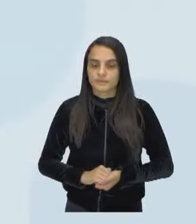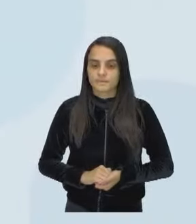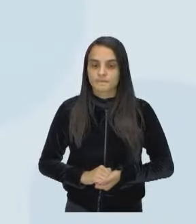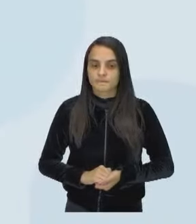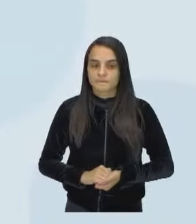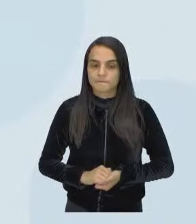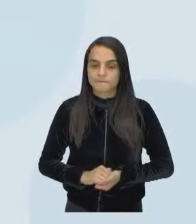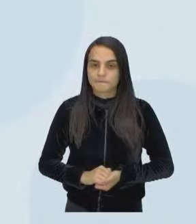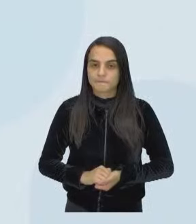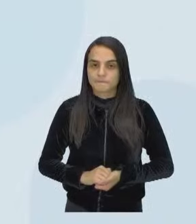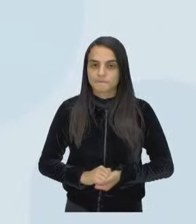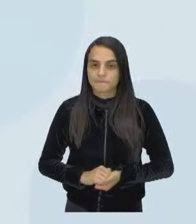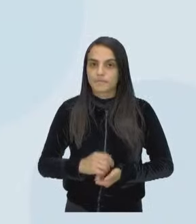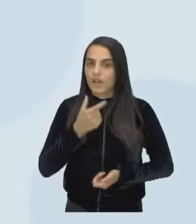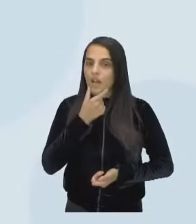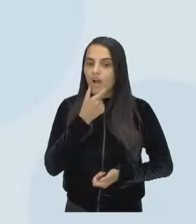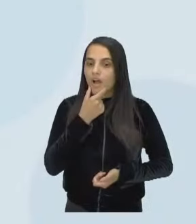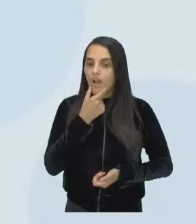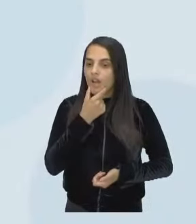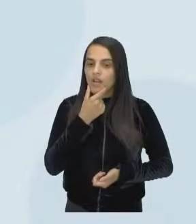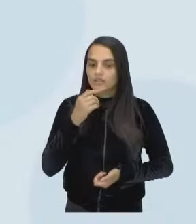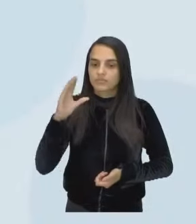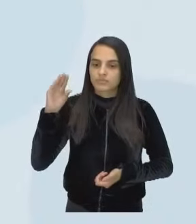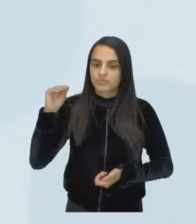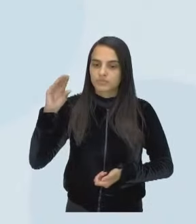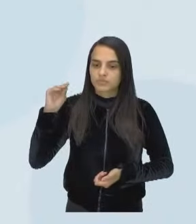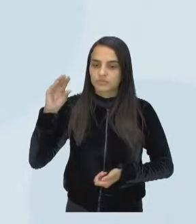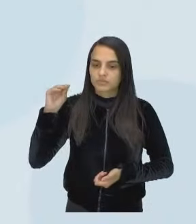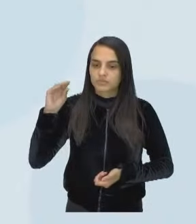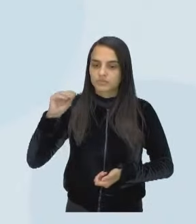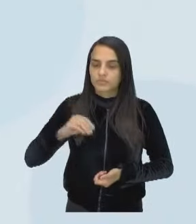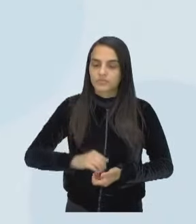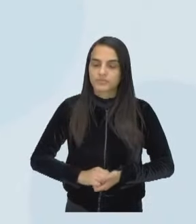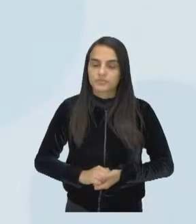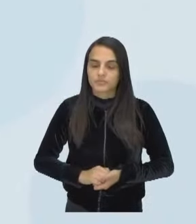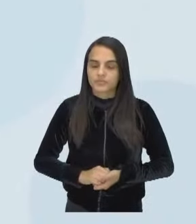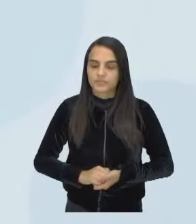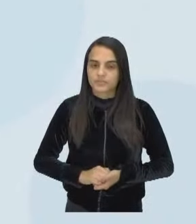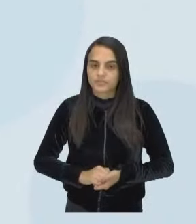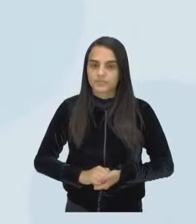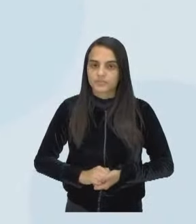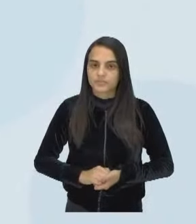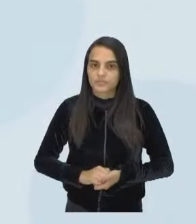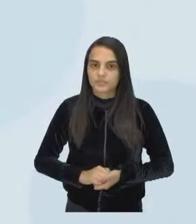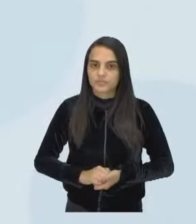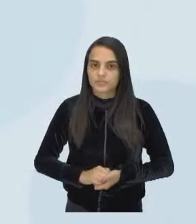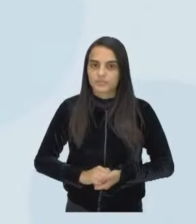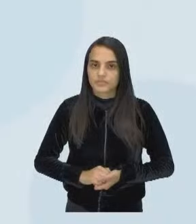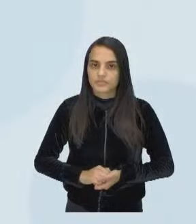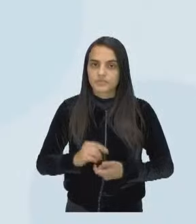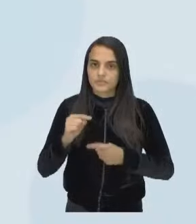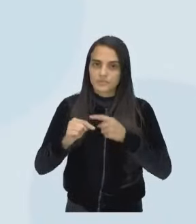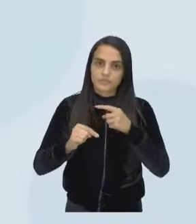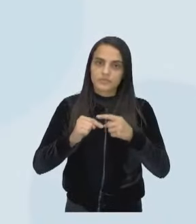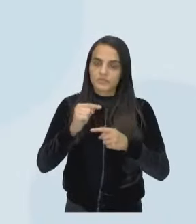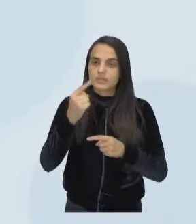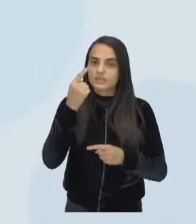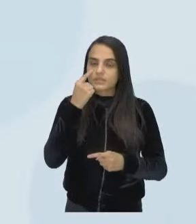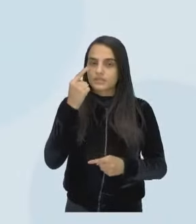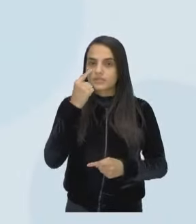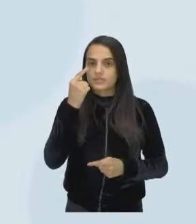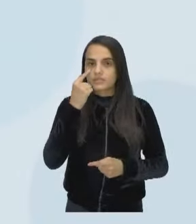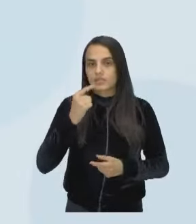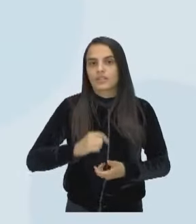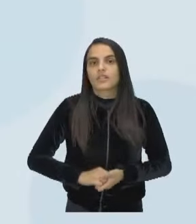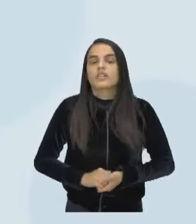any map, and the broken pieces that are left when something large has been destroyed. Daqui a pouco a gente dá uma olhada aqui. Quer dizer, não